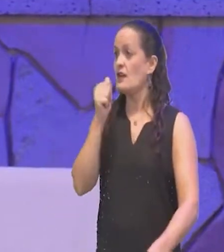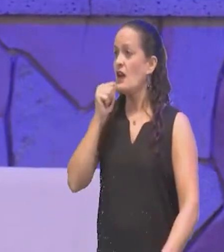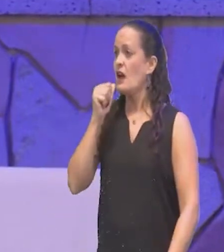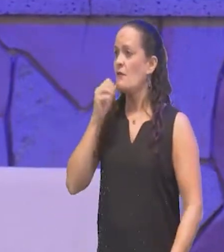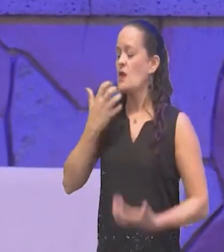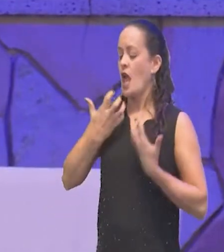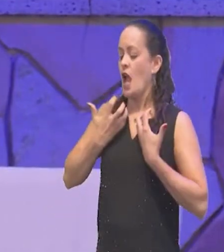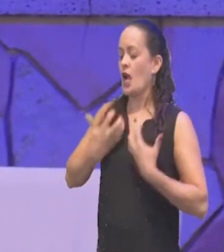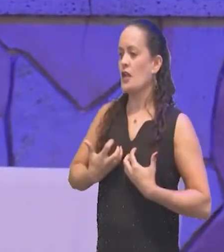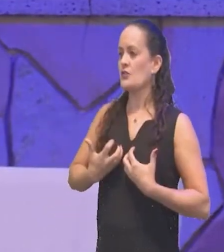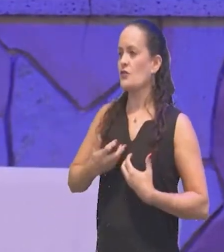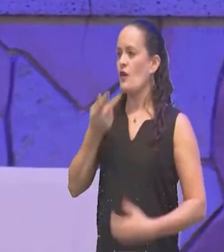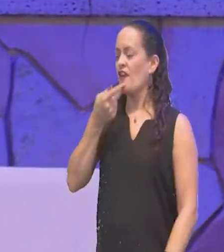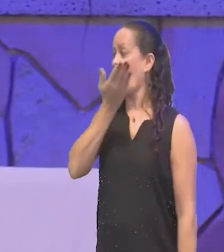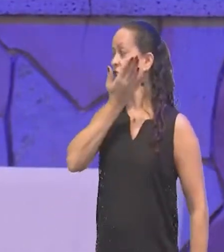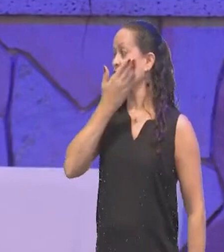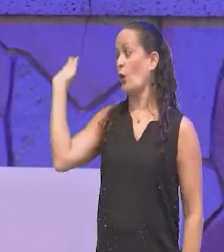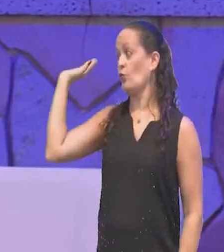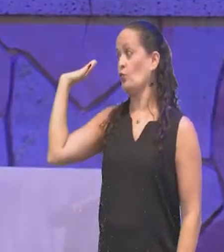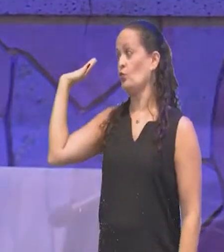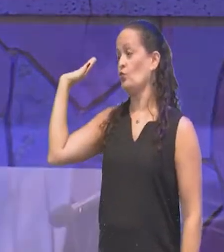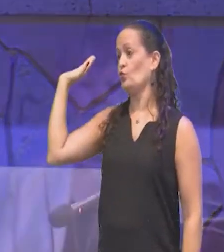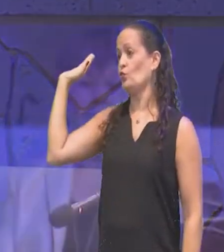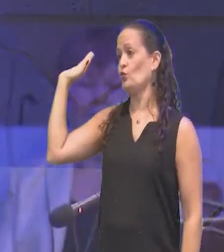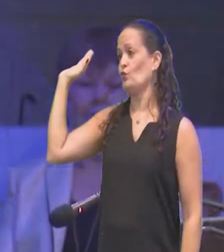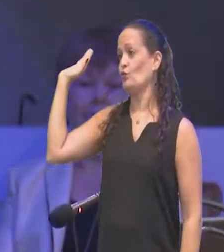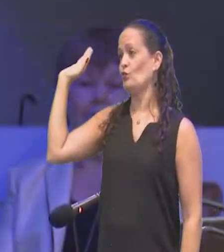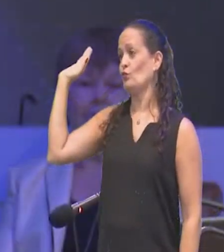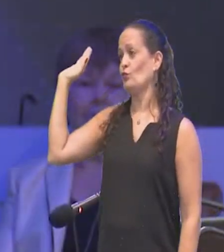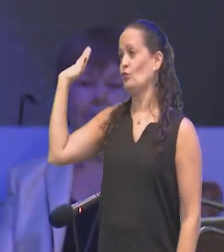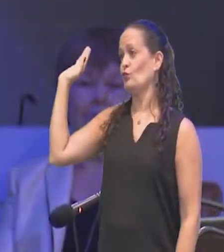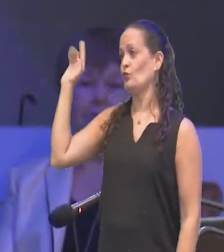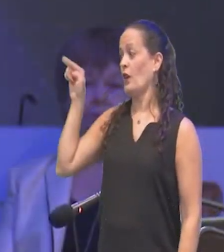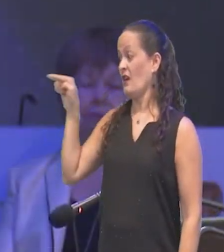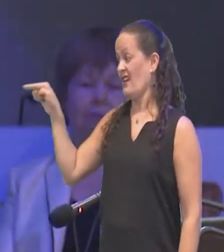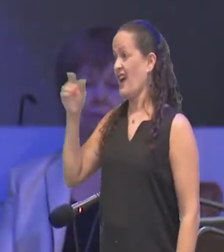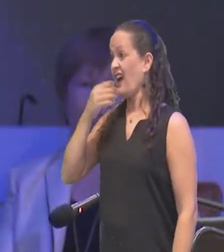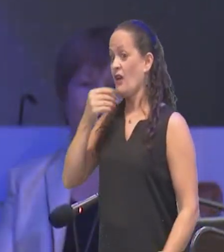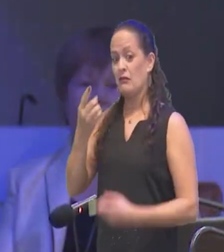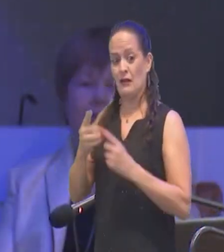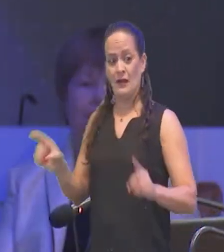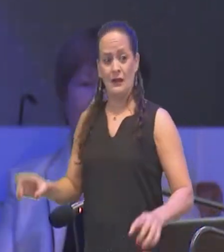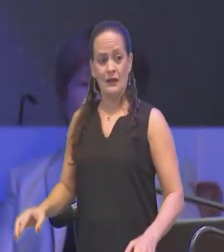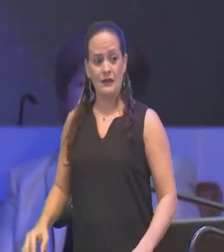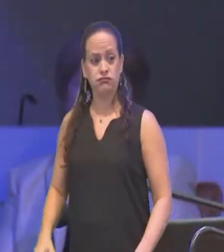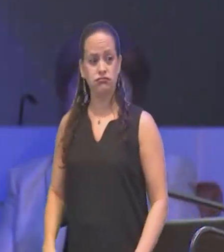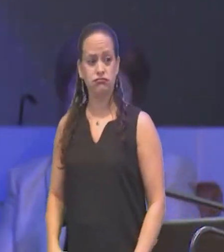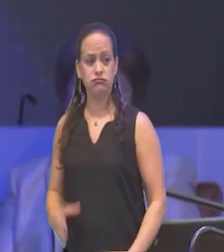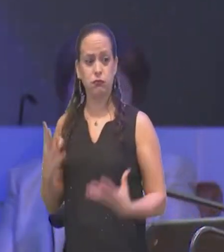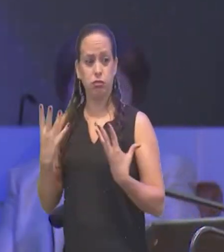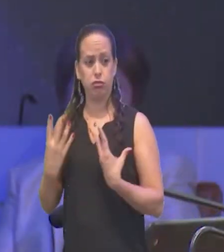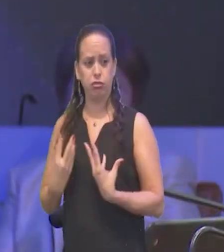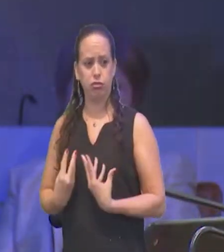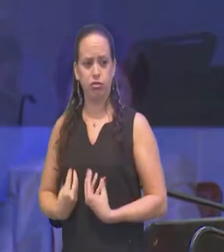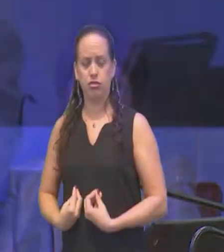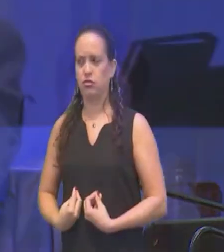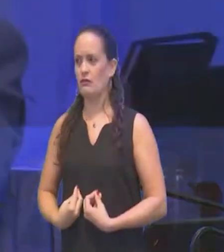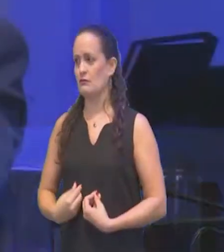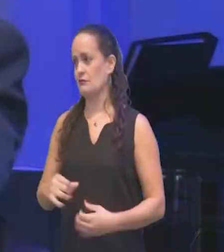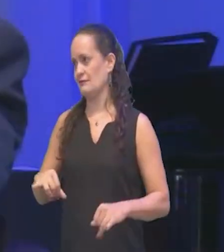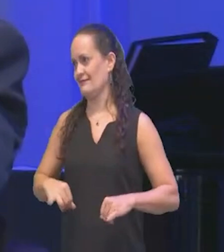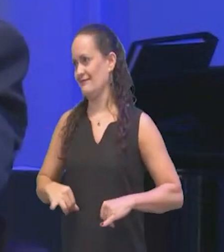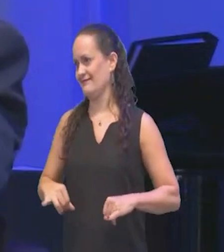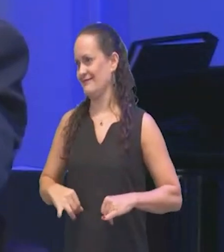e mandou esse homem embora. E quando ele foi embora, ele virou um caco. Lembrando que diz a música popular, e é bom